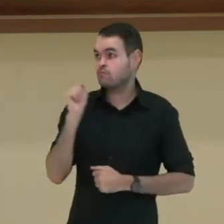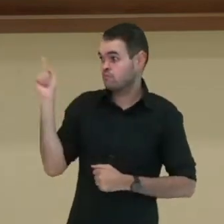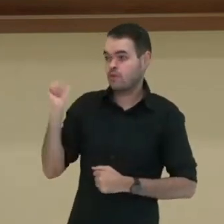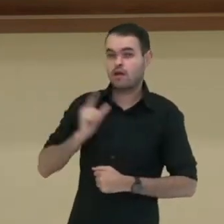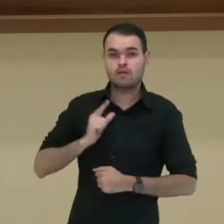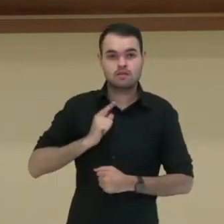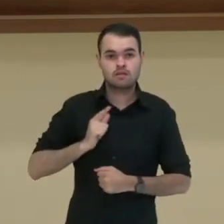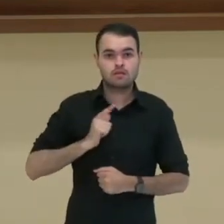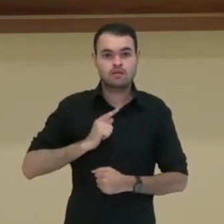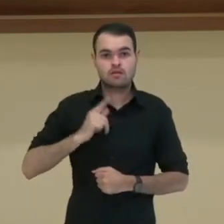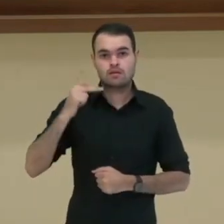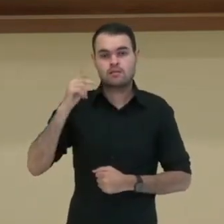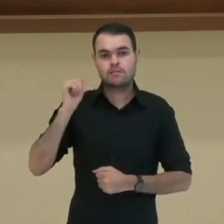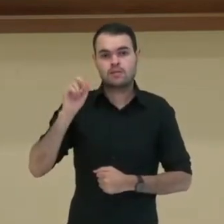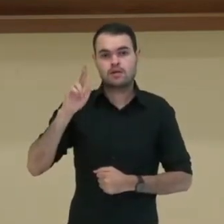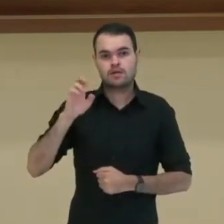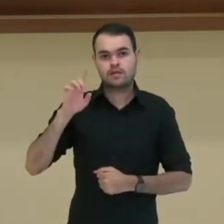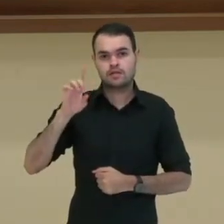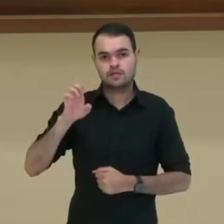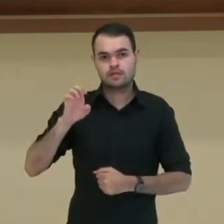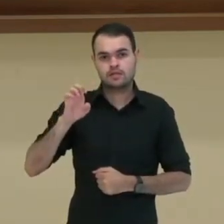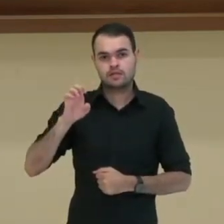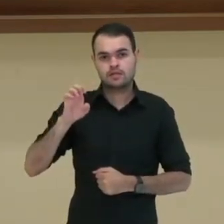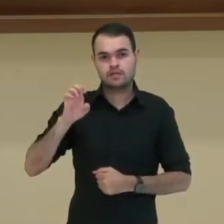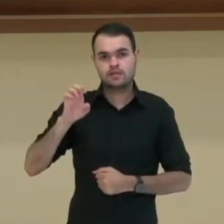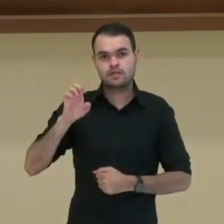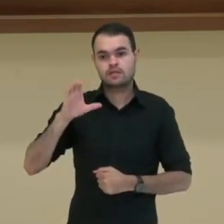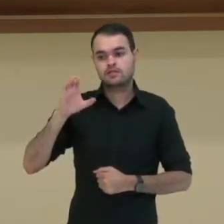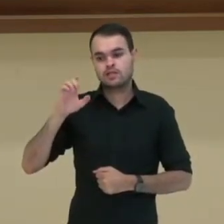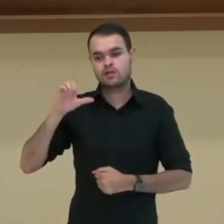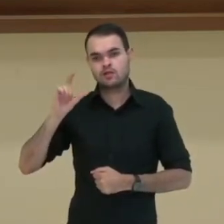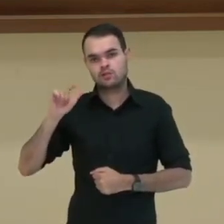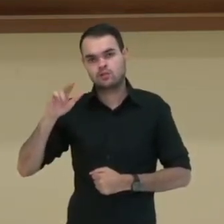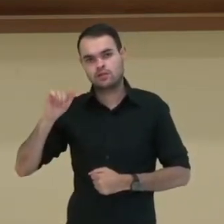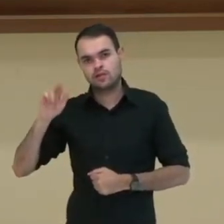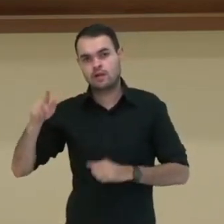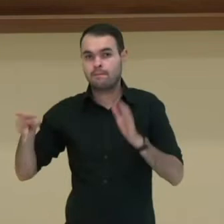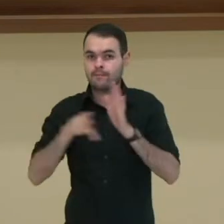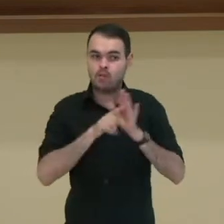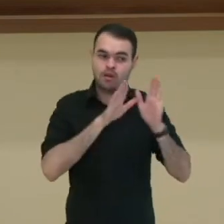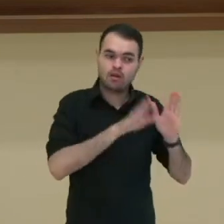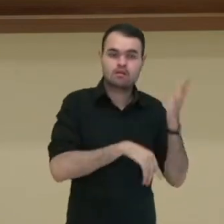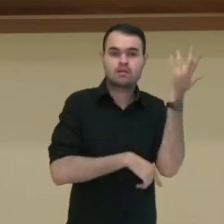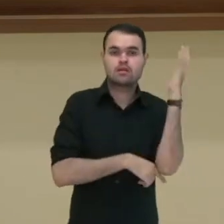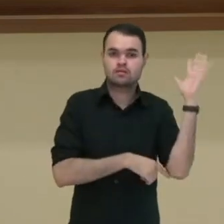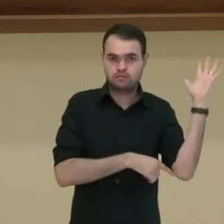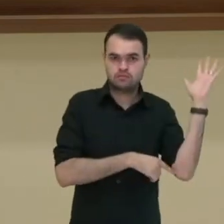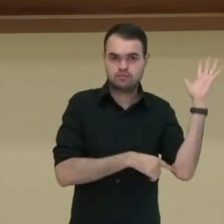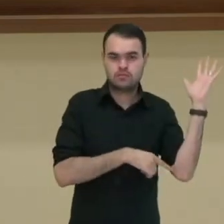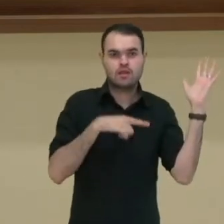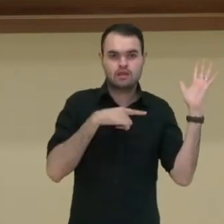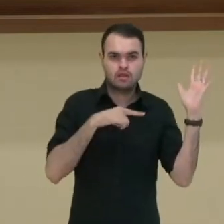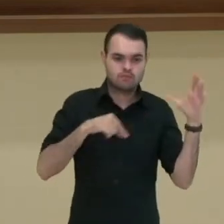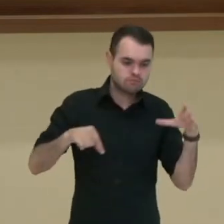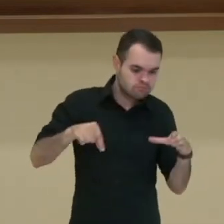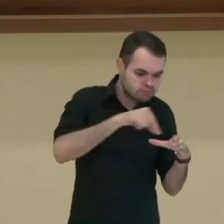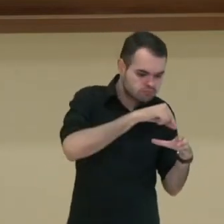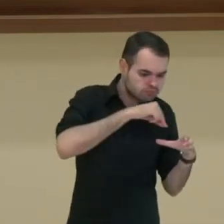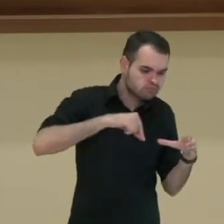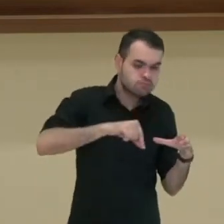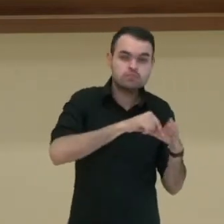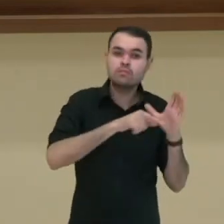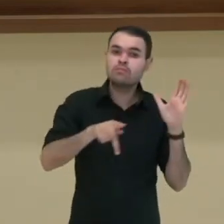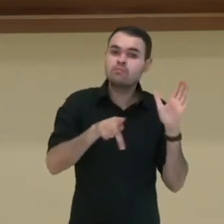parede celular, que ela é específica ali da célula vegetal. Tem algumas organelas ali, os plastos, que são específicas